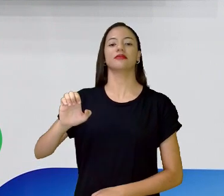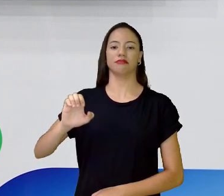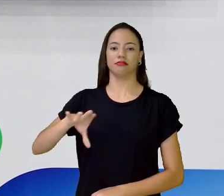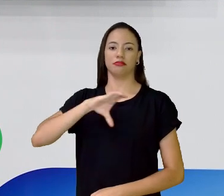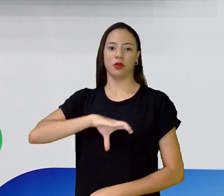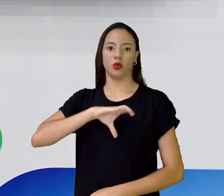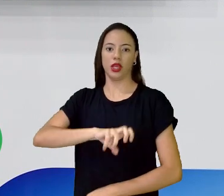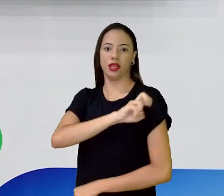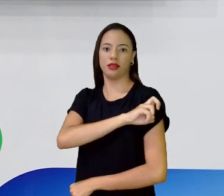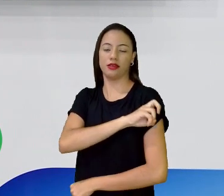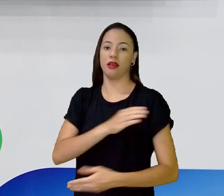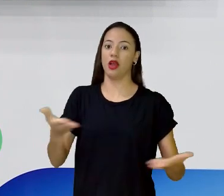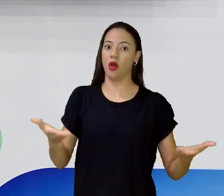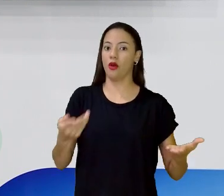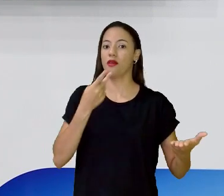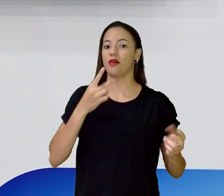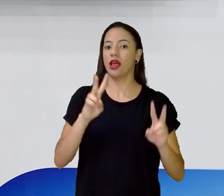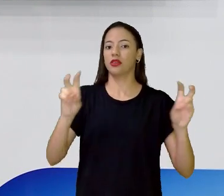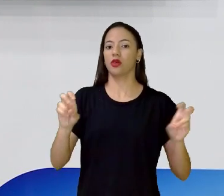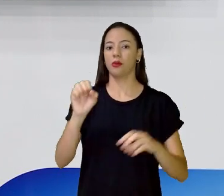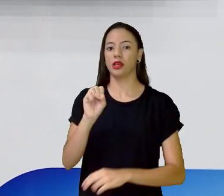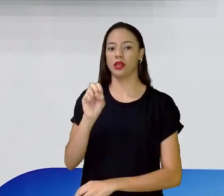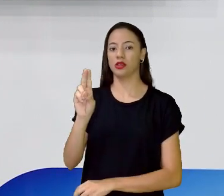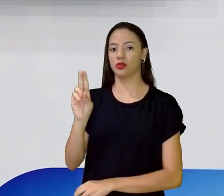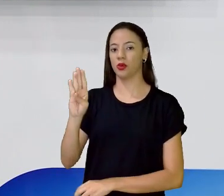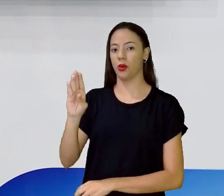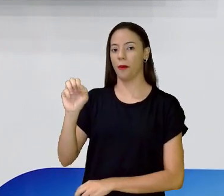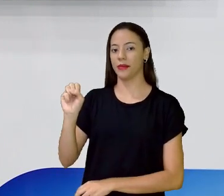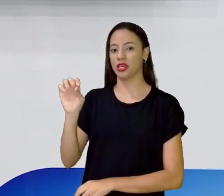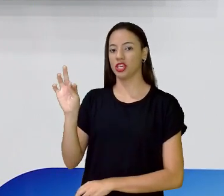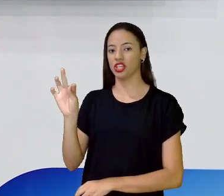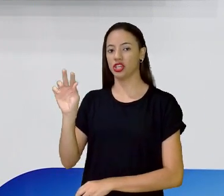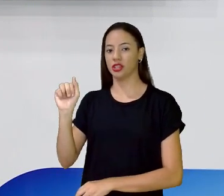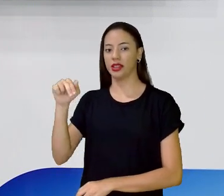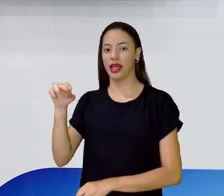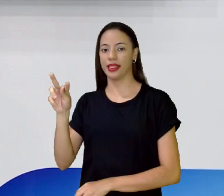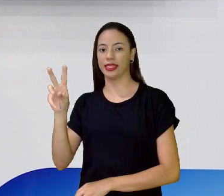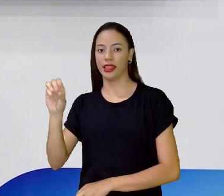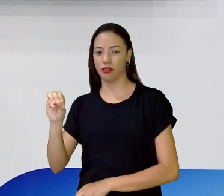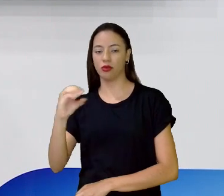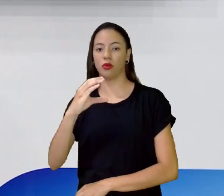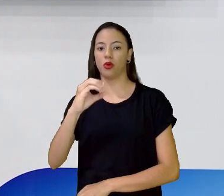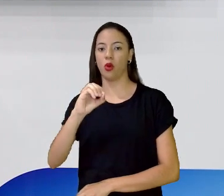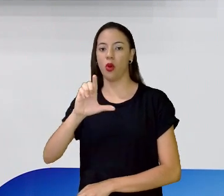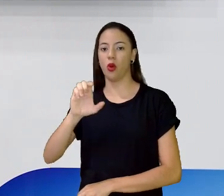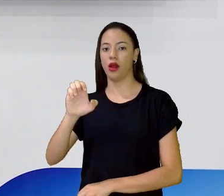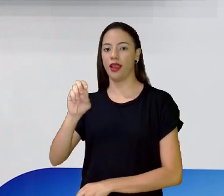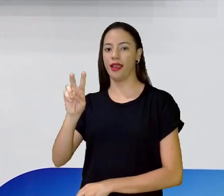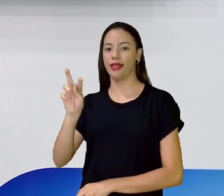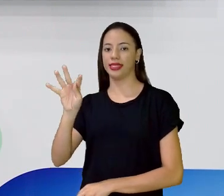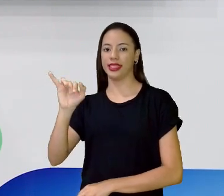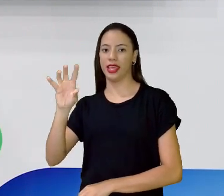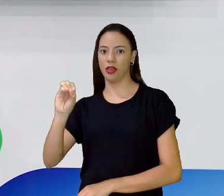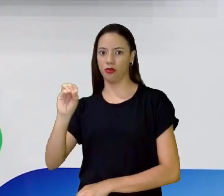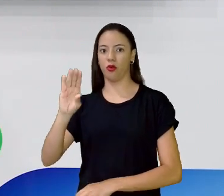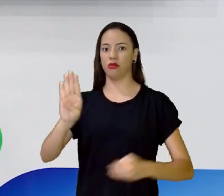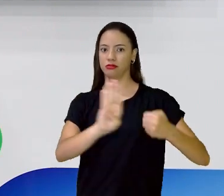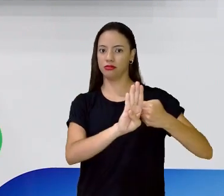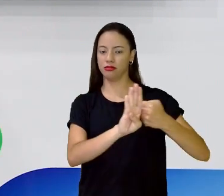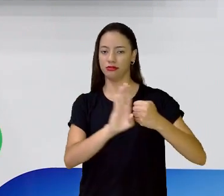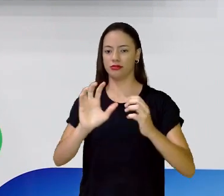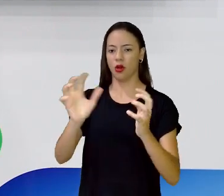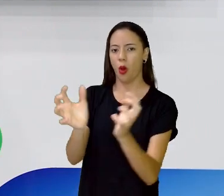quintos anos. Hoje falaremos sobre substantivos coletivos. Lembram que na aula passada falamos